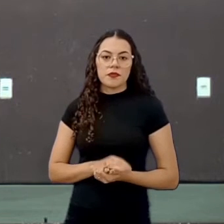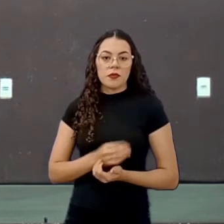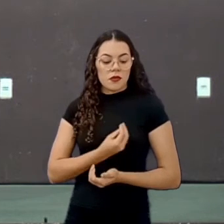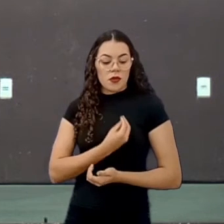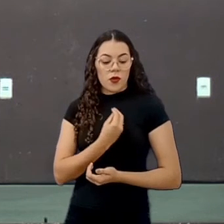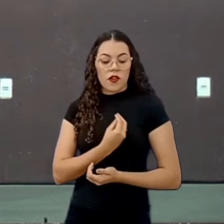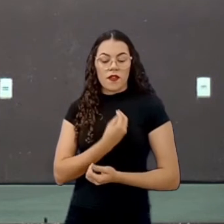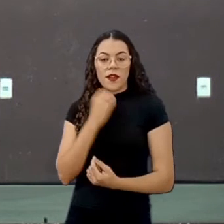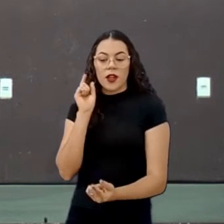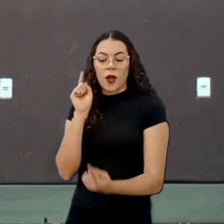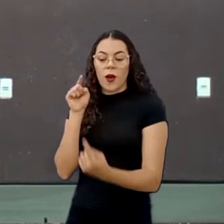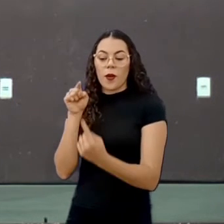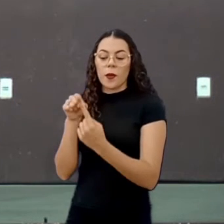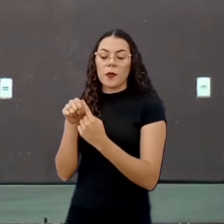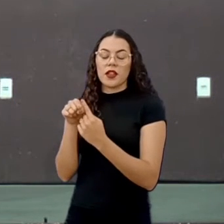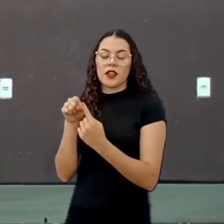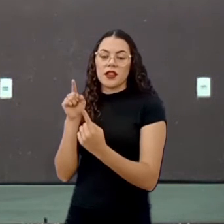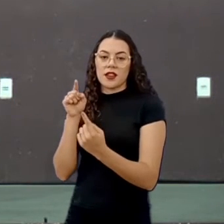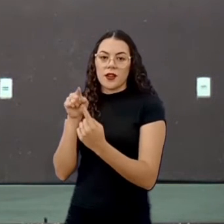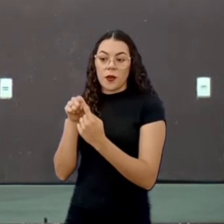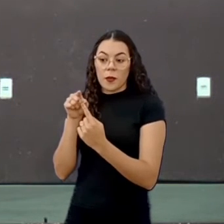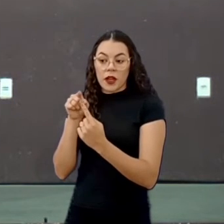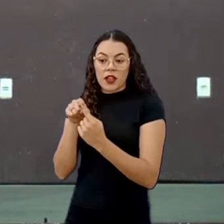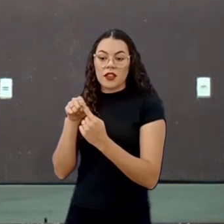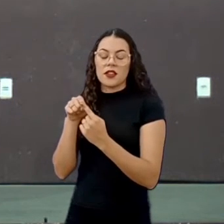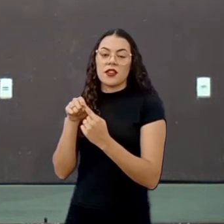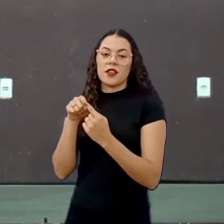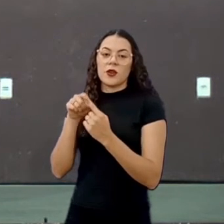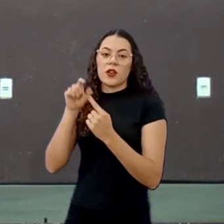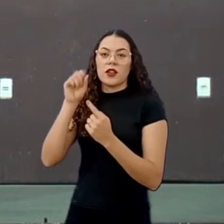vida compatível com aquilo que o